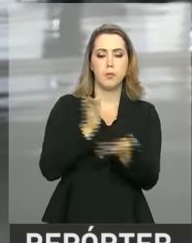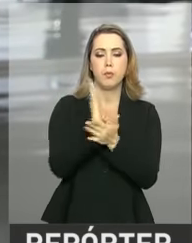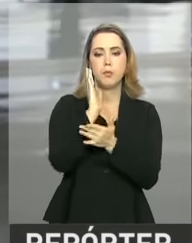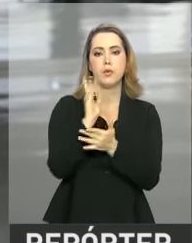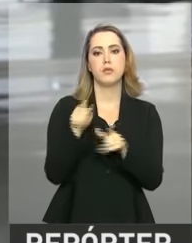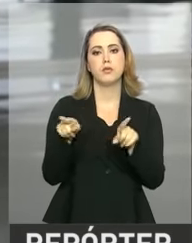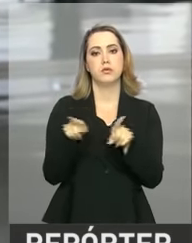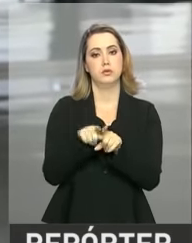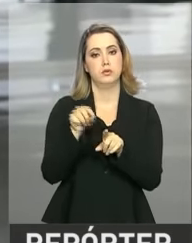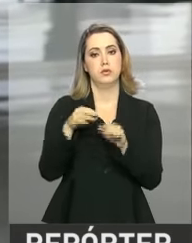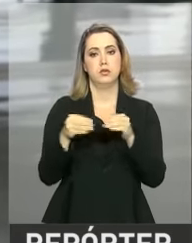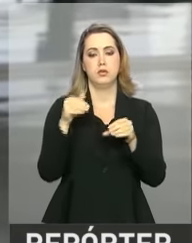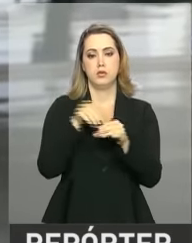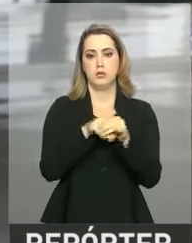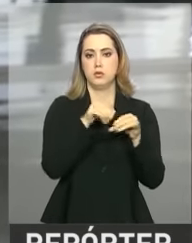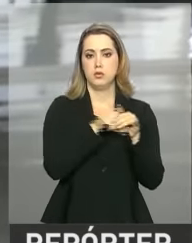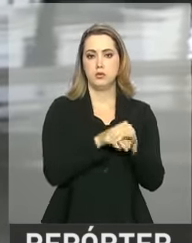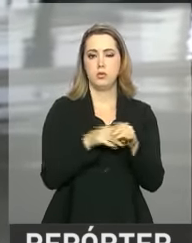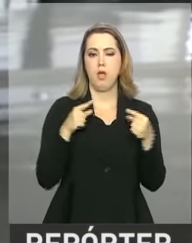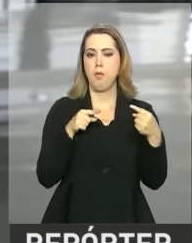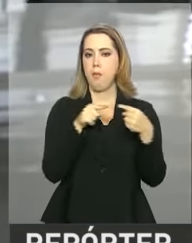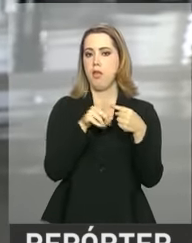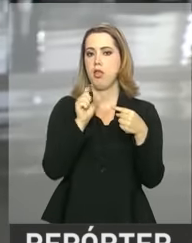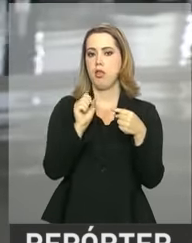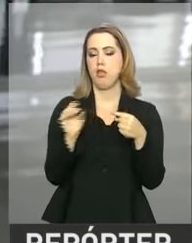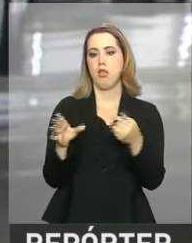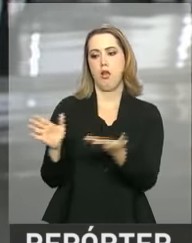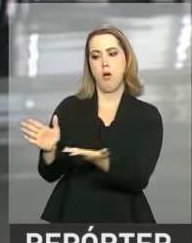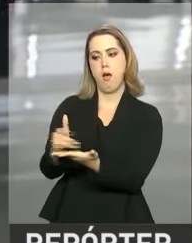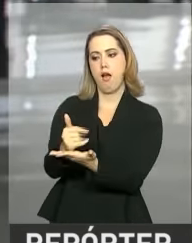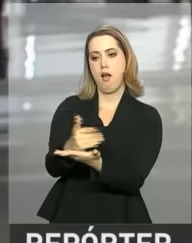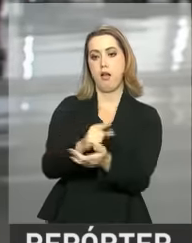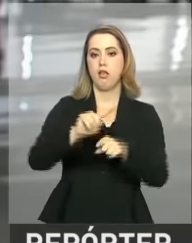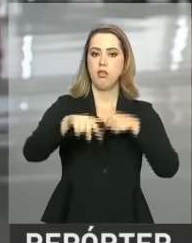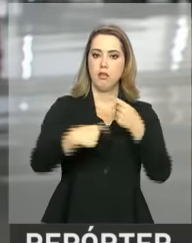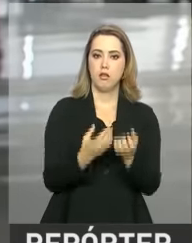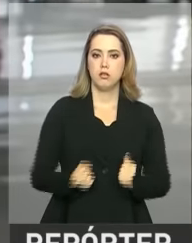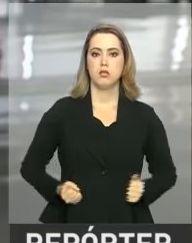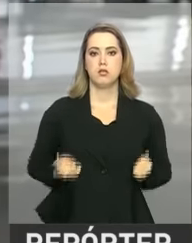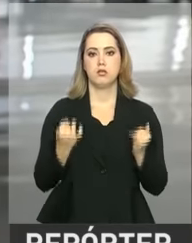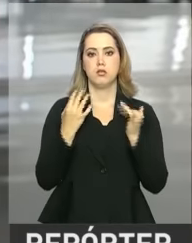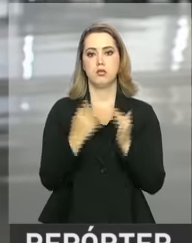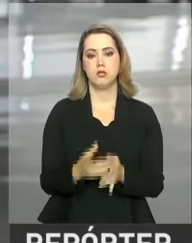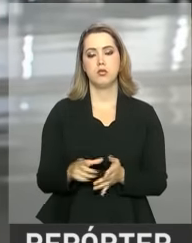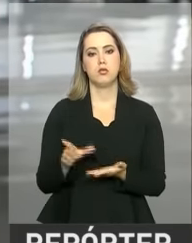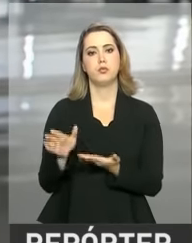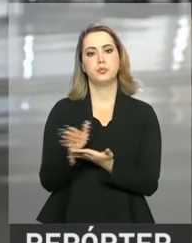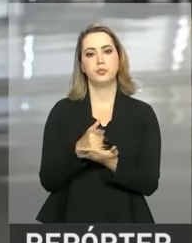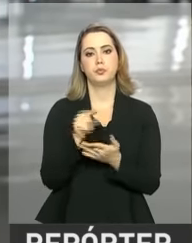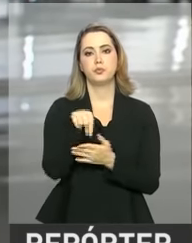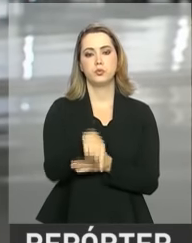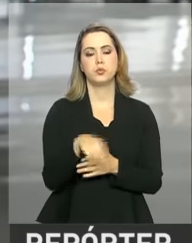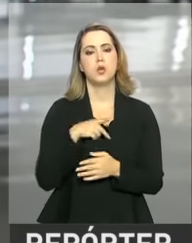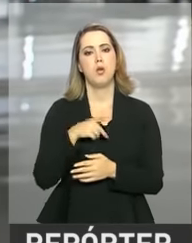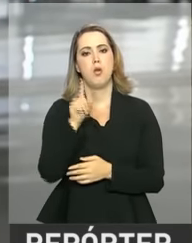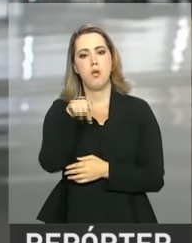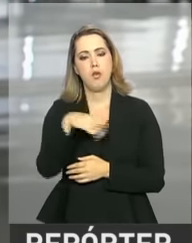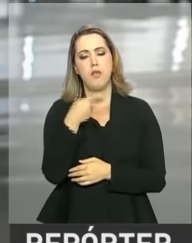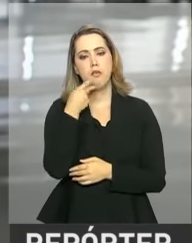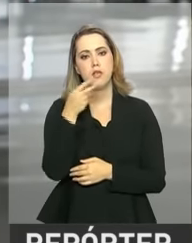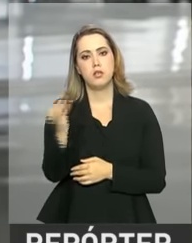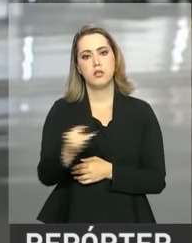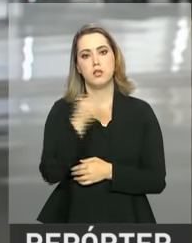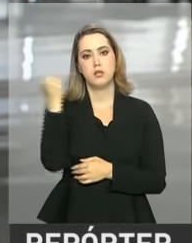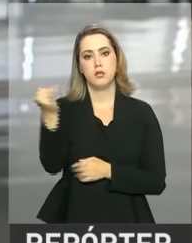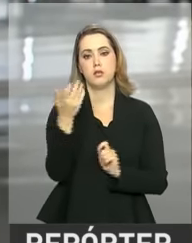a meta é gastar só o que se arrecada e tirar o mínimo possível do bolso do cidadão. A medida é considerada fundamental